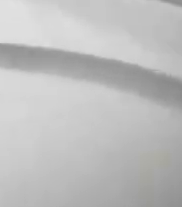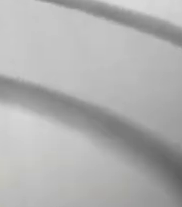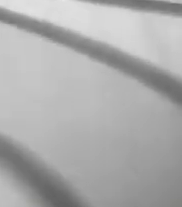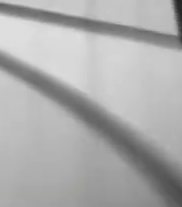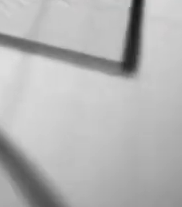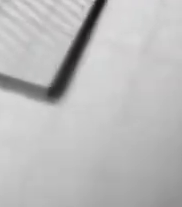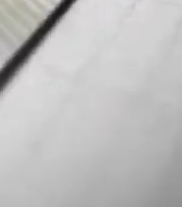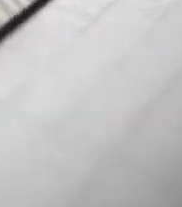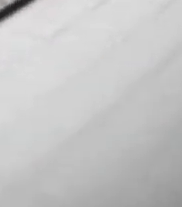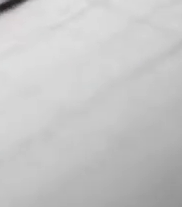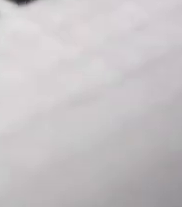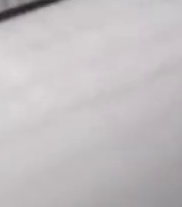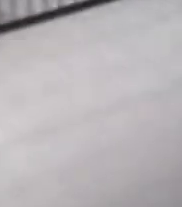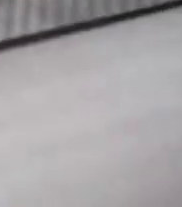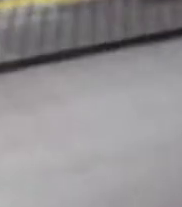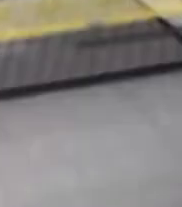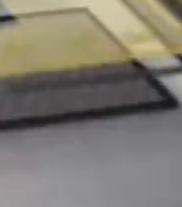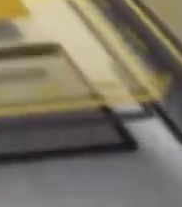E aí